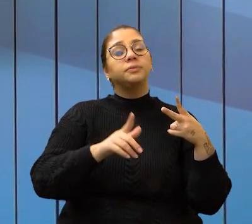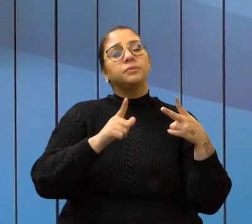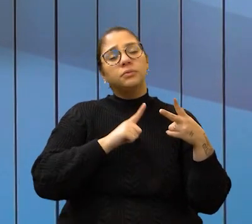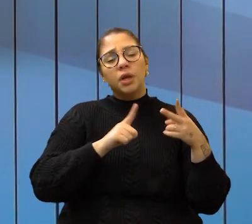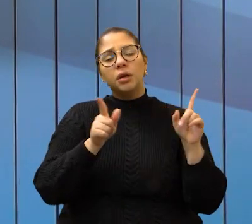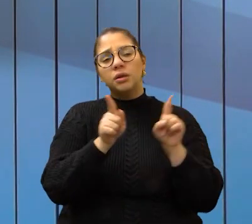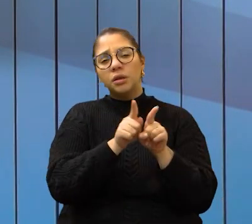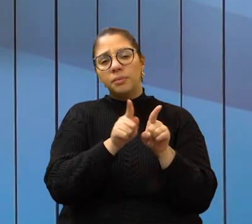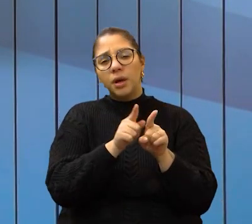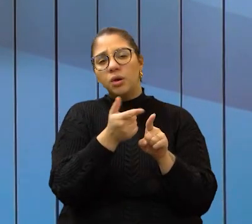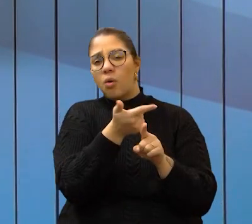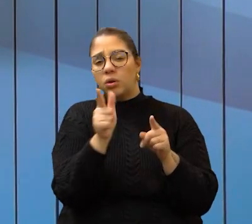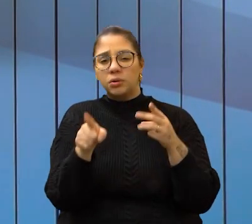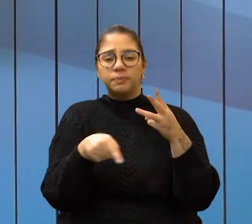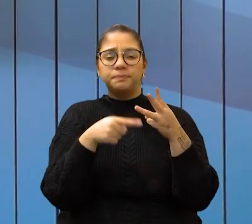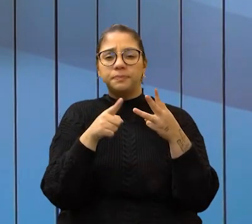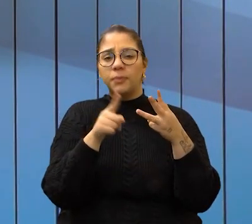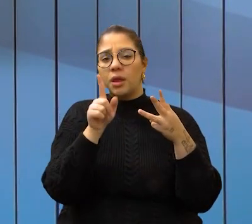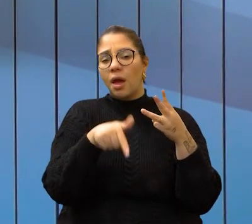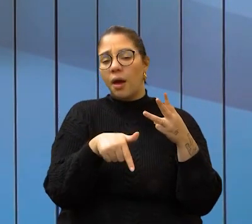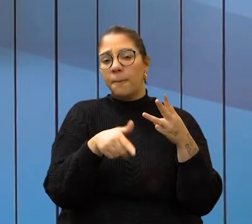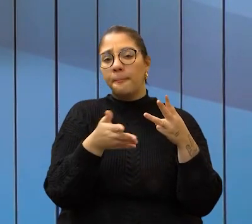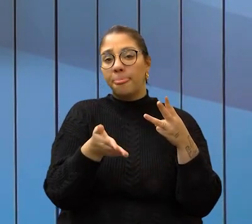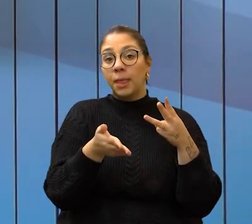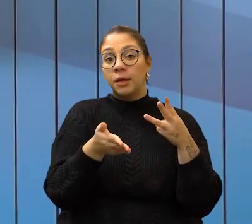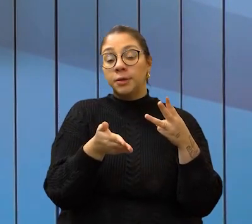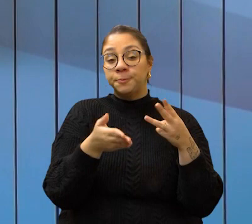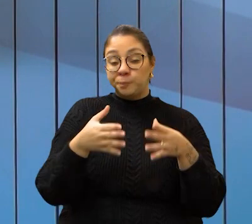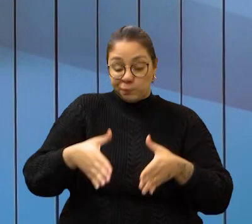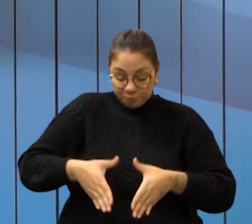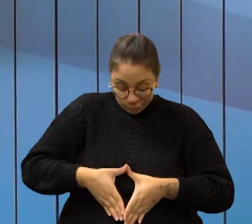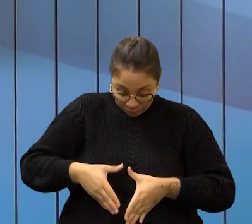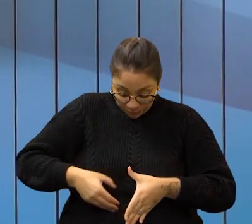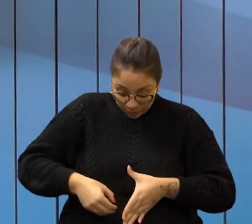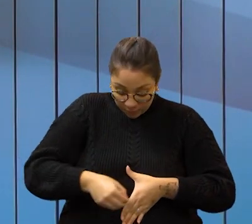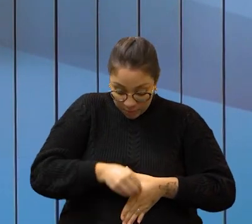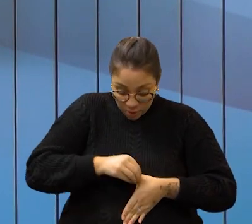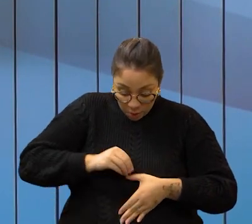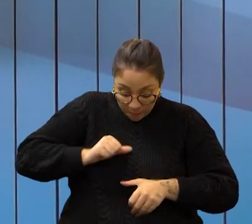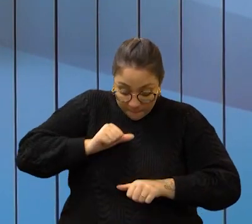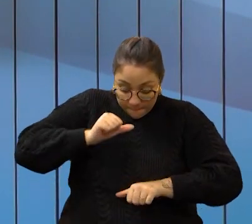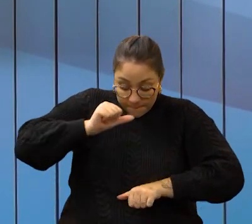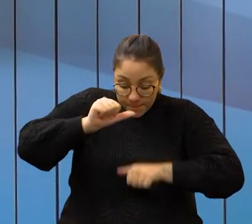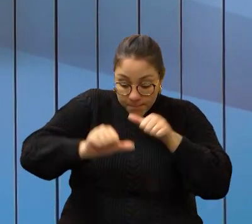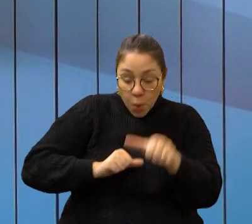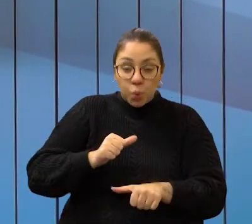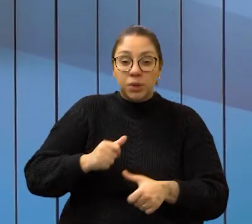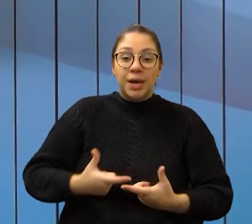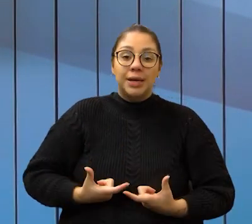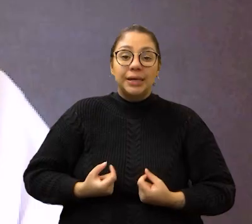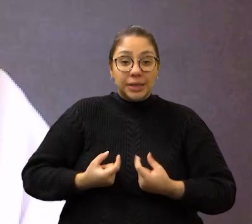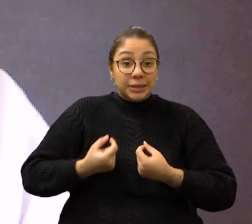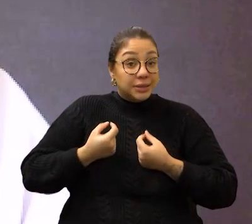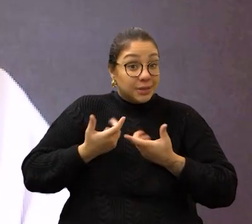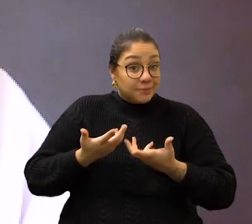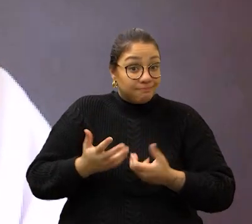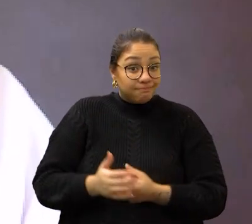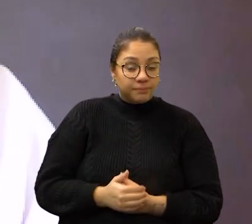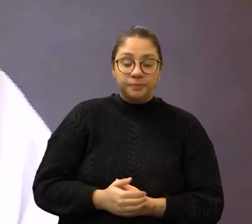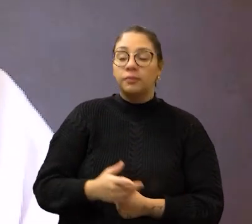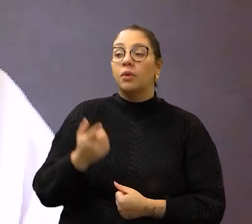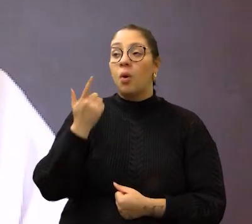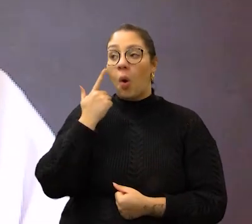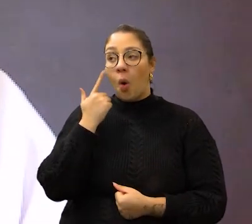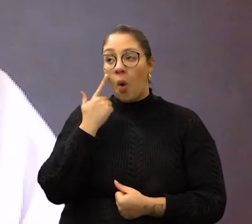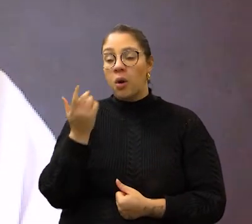a possibilidade de um mioma se transformar em um câncer, doutor? Olha,